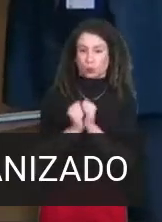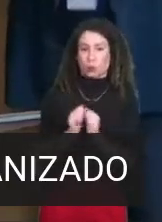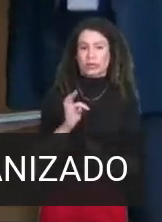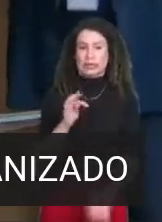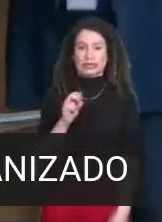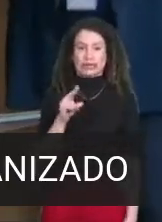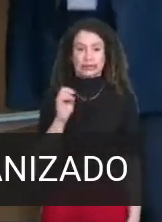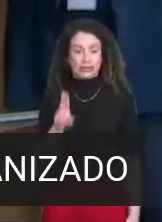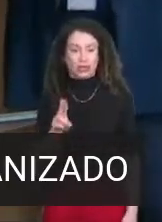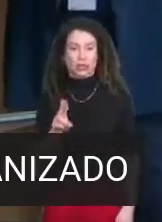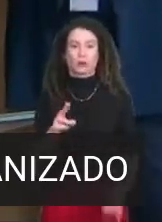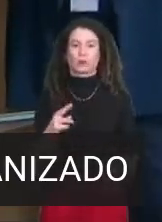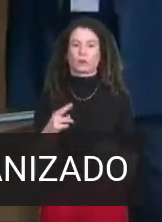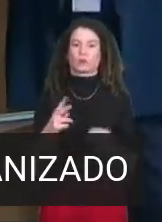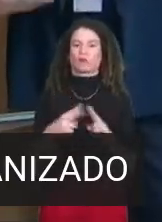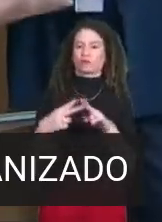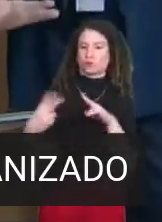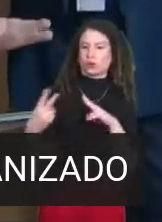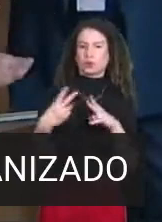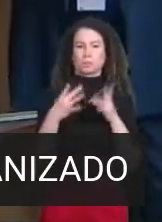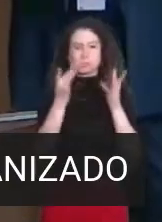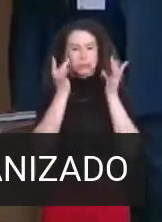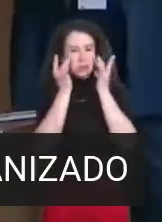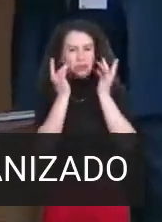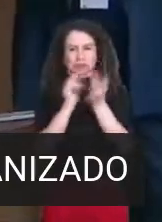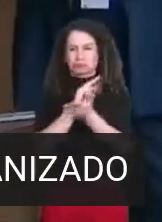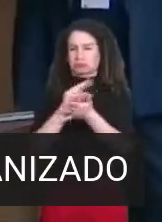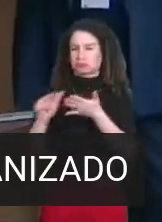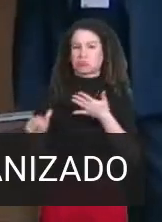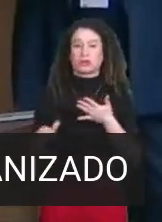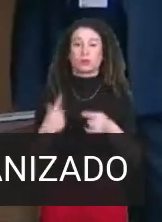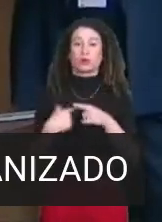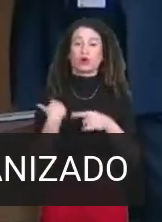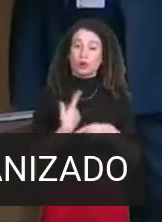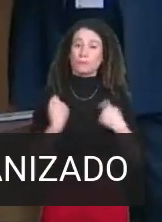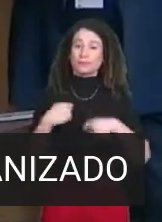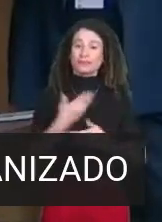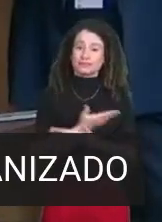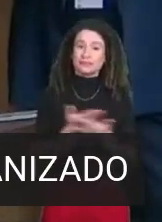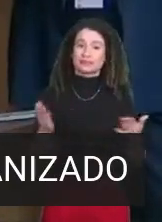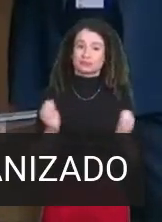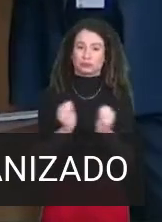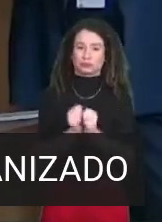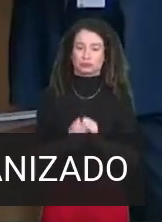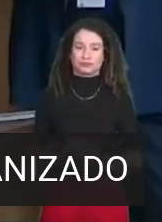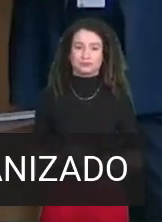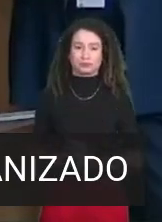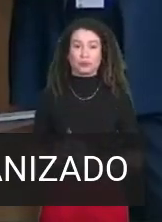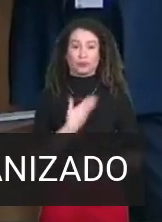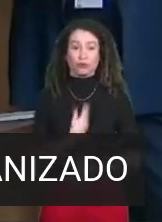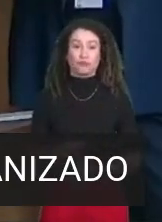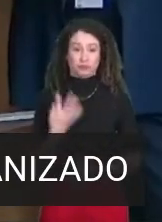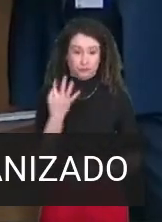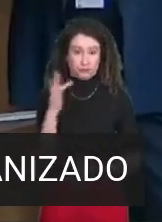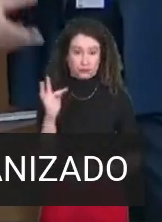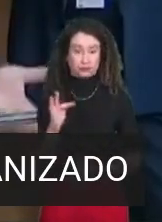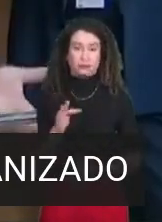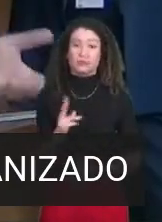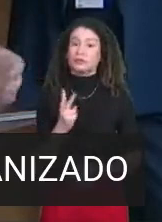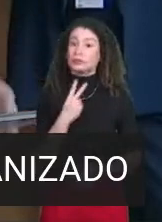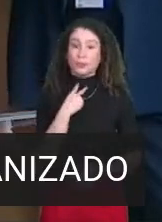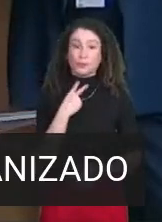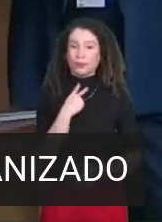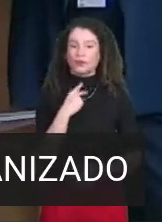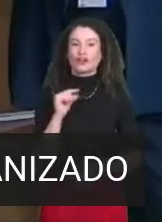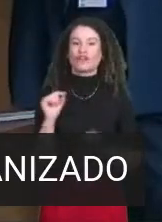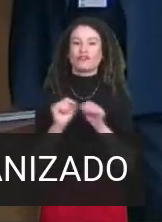online, presencial, porque nós precisamos de vocês. O governo federal não pode